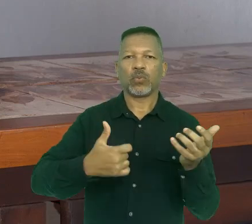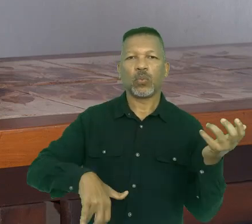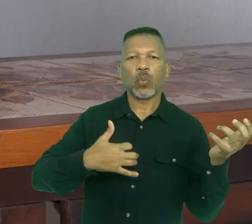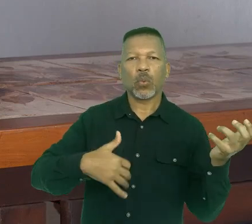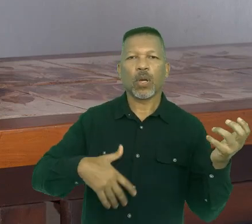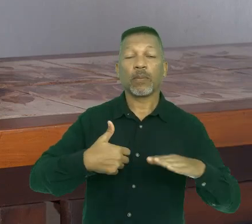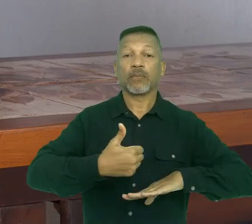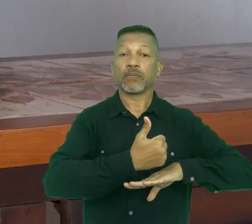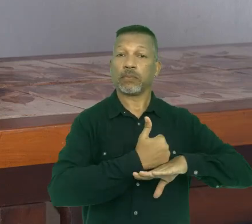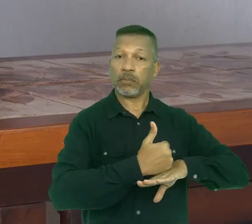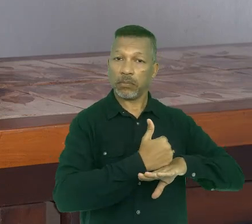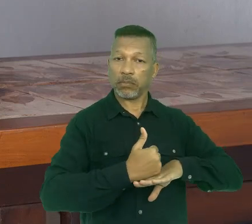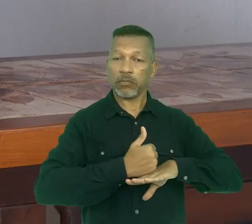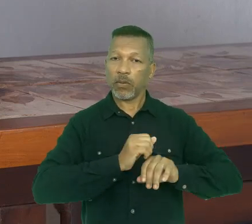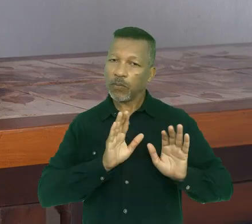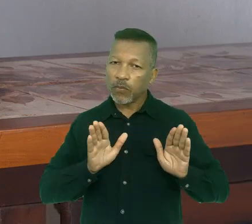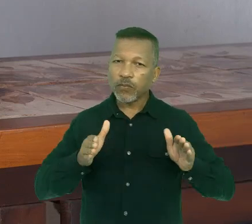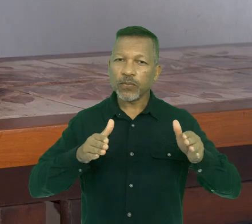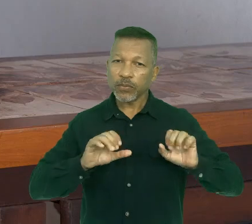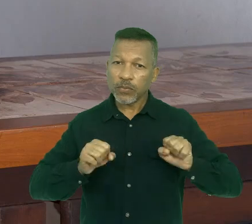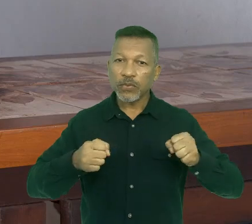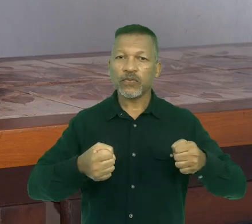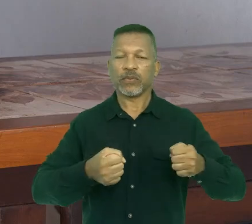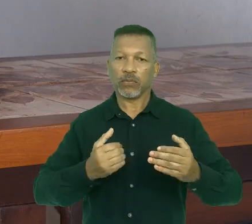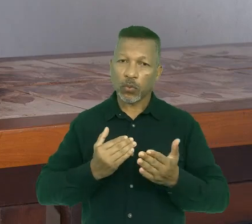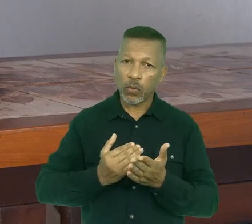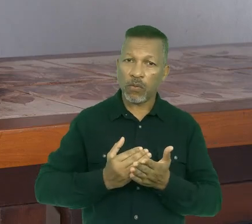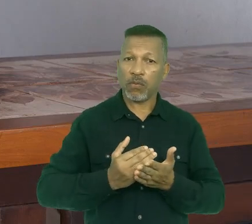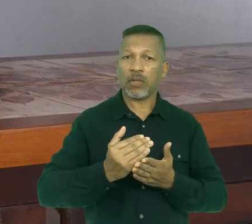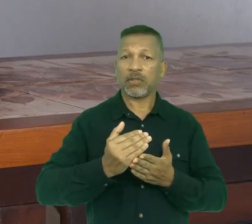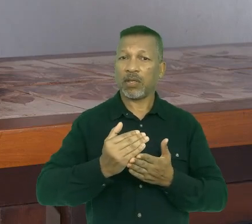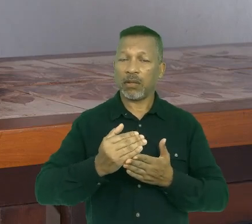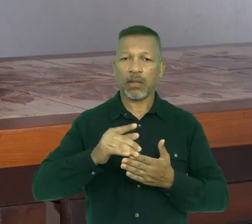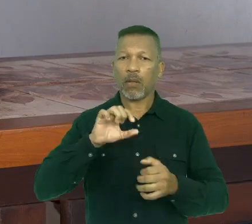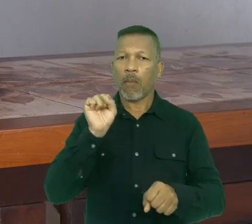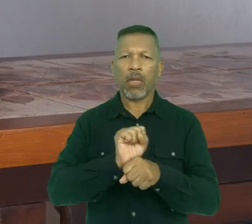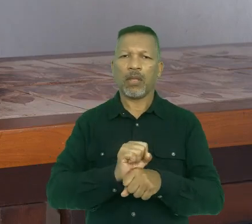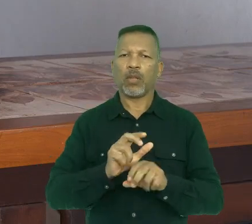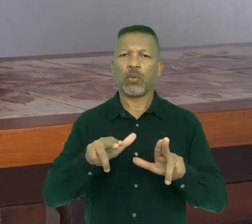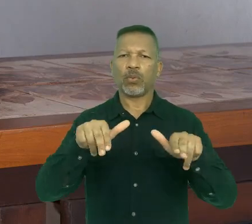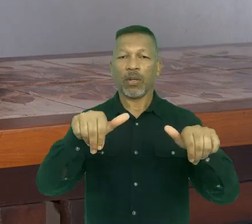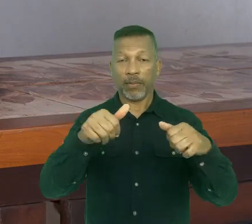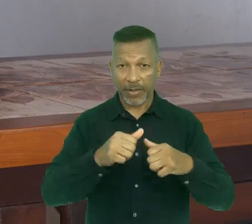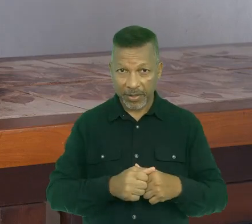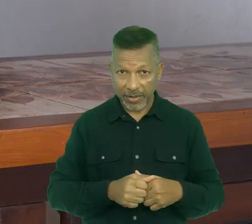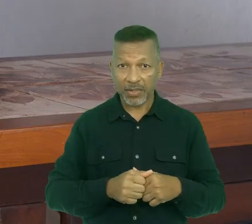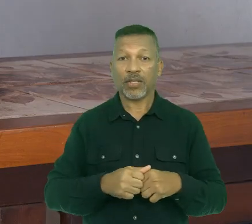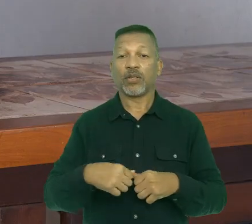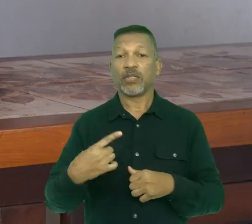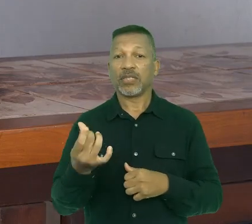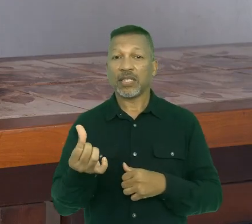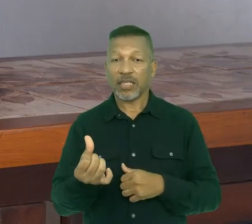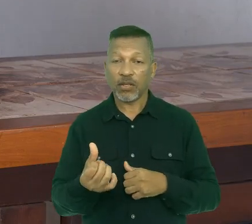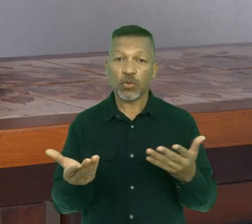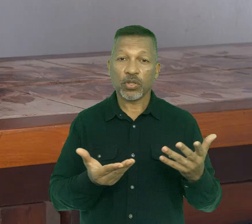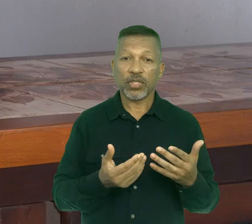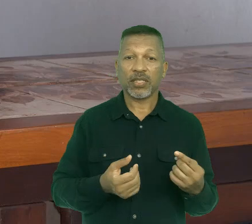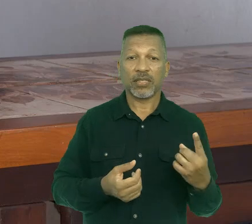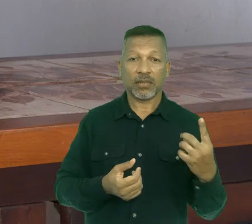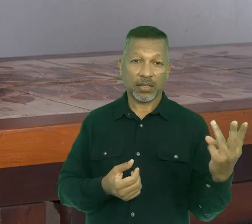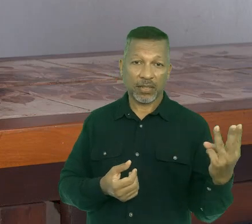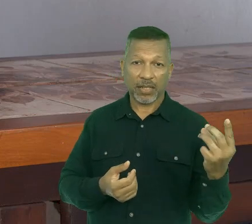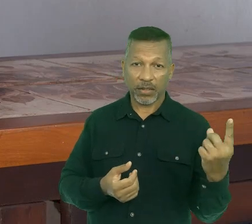tocar profissionalmente. E aí me dediquei e tal, entrei nessa, e de lá pra cá eu não parei. De lá pra cá, 16 anos, eu tenho 32,